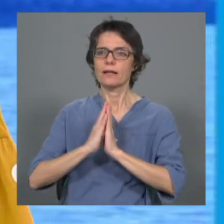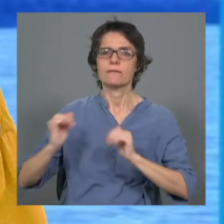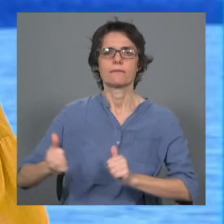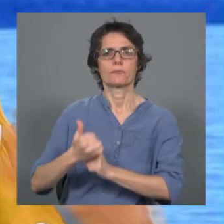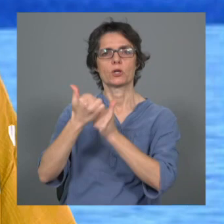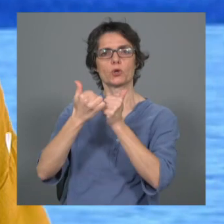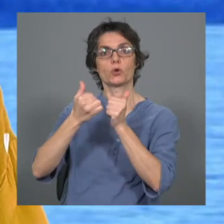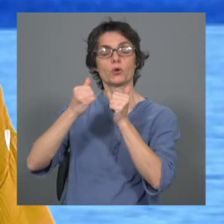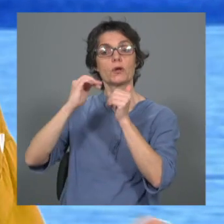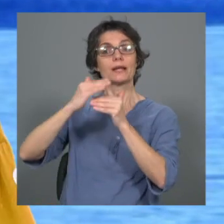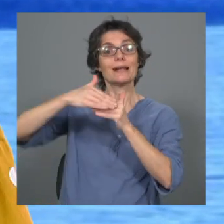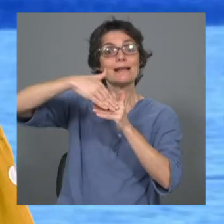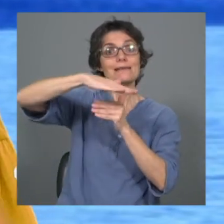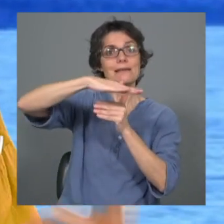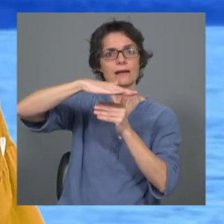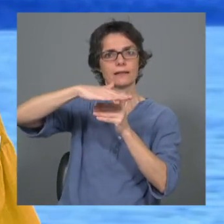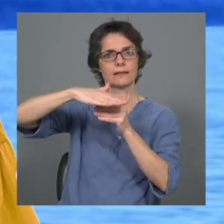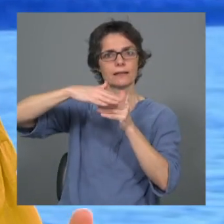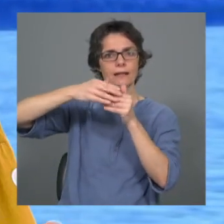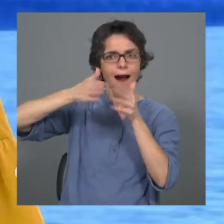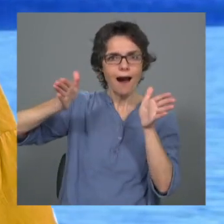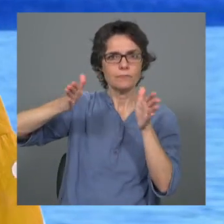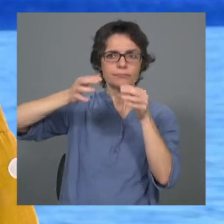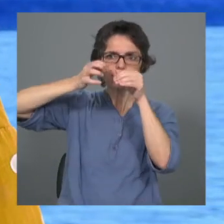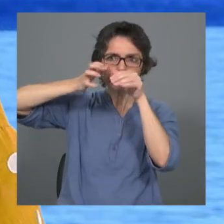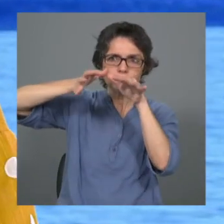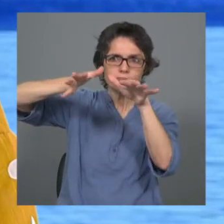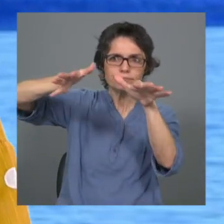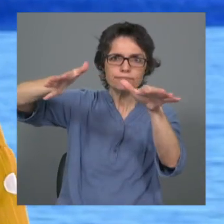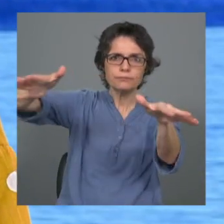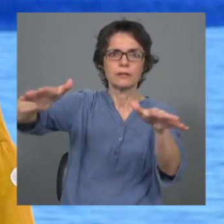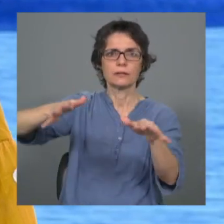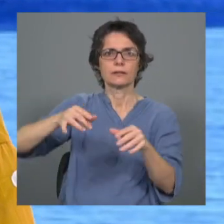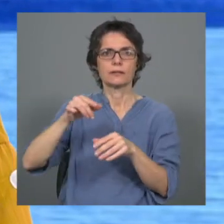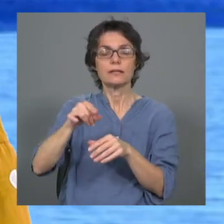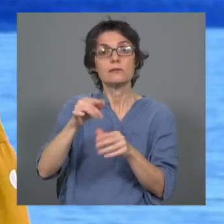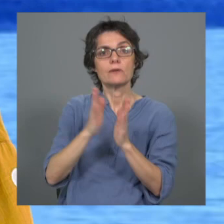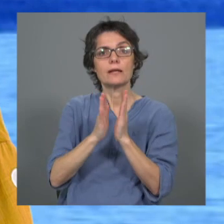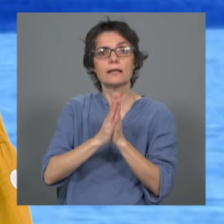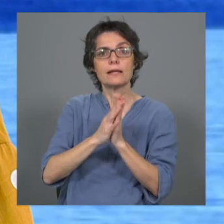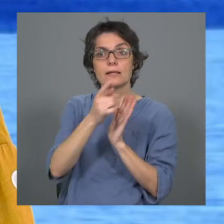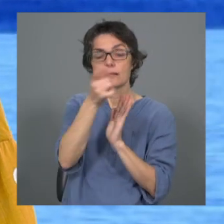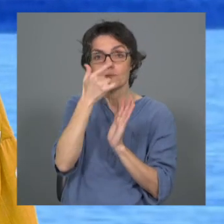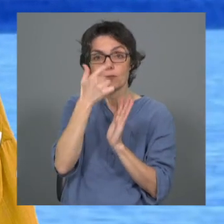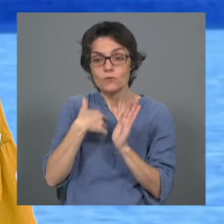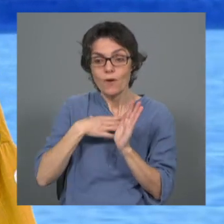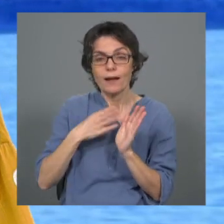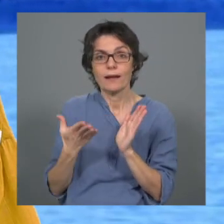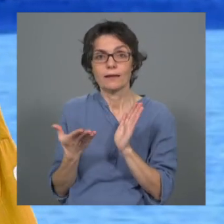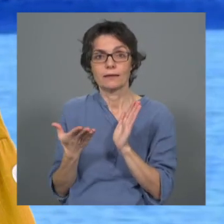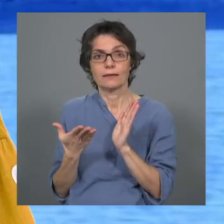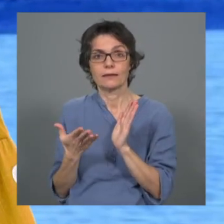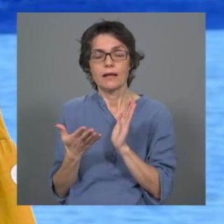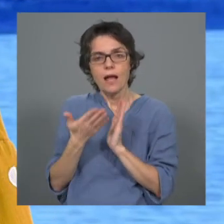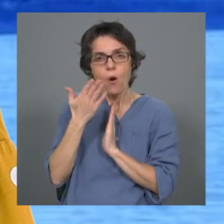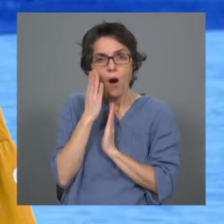que vai às periferias e se junta às margens e tenta ir além das margens. E eu penso que este é, acima